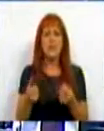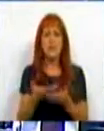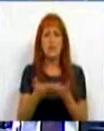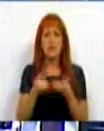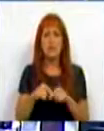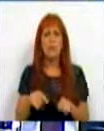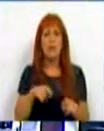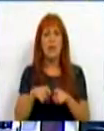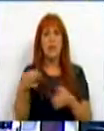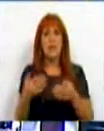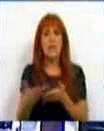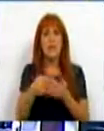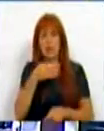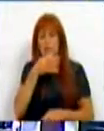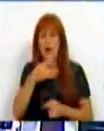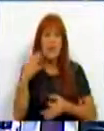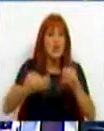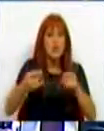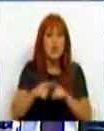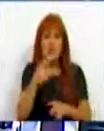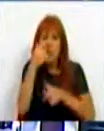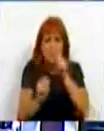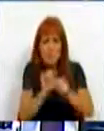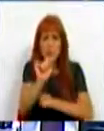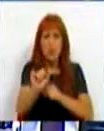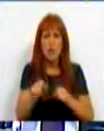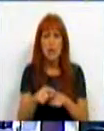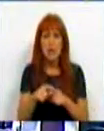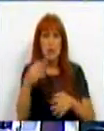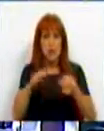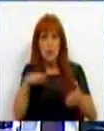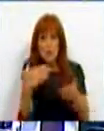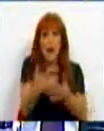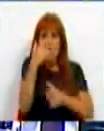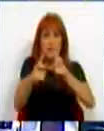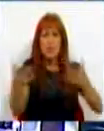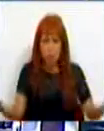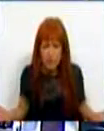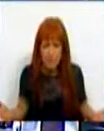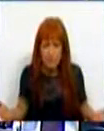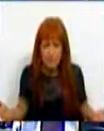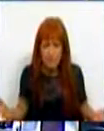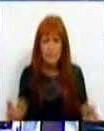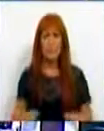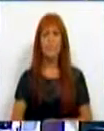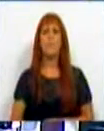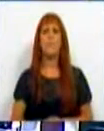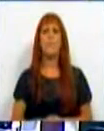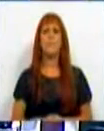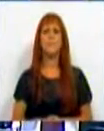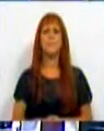estamos essencialmente a falar de justiça das pessoas e justiça para as pessoas. O mundo,